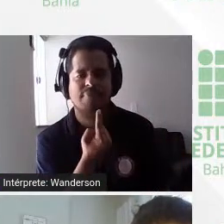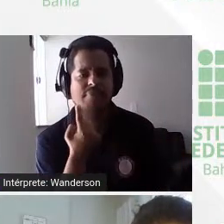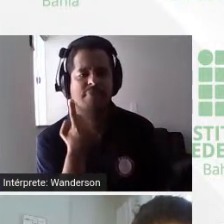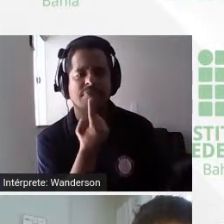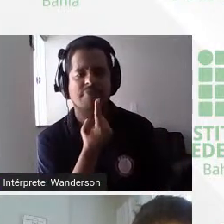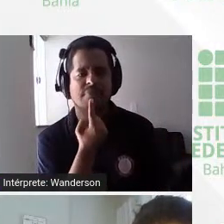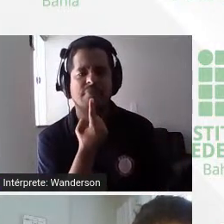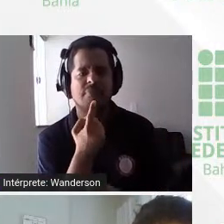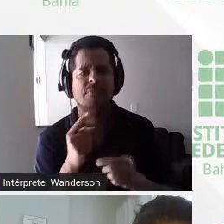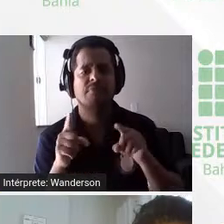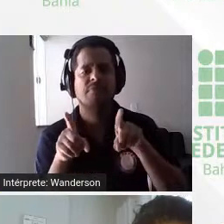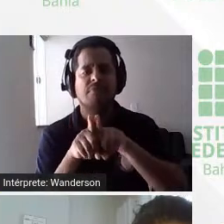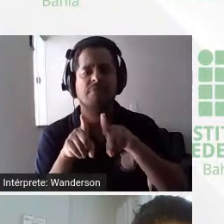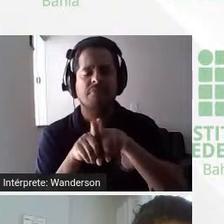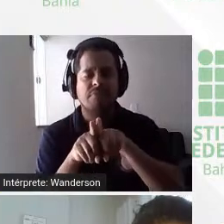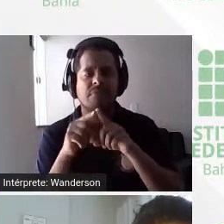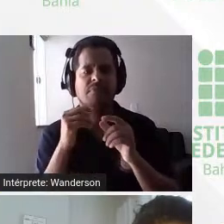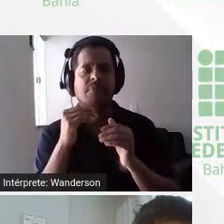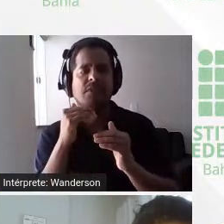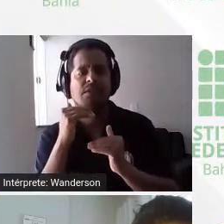Que é o processo